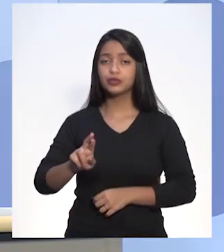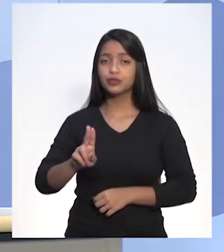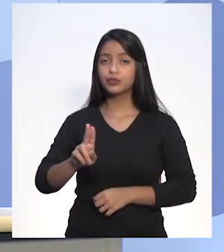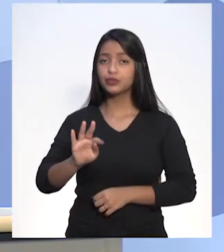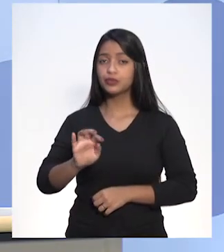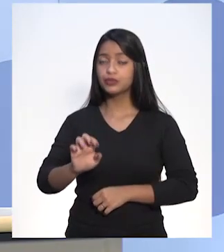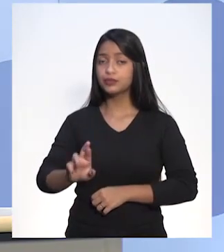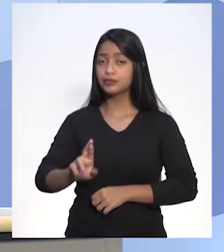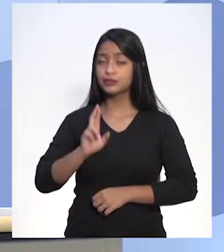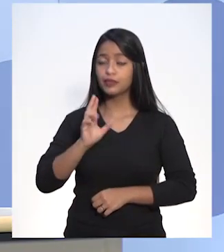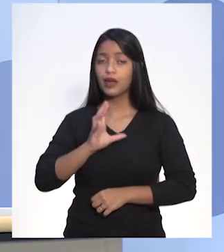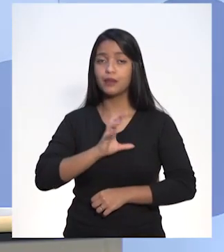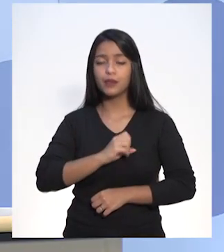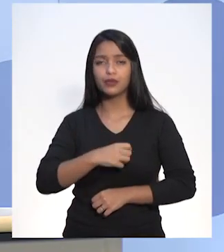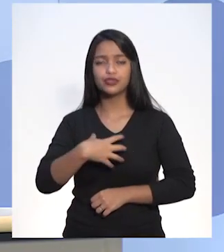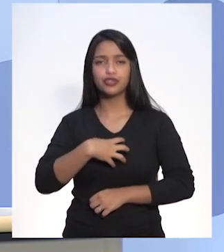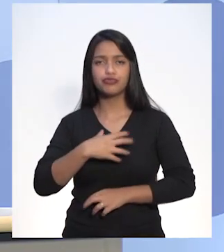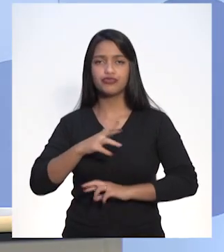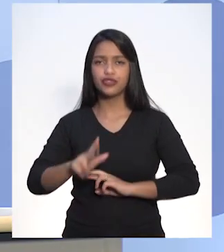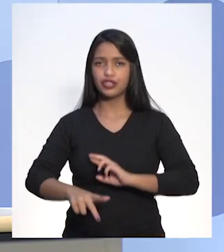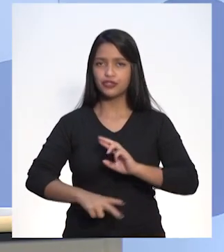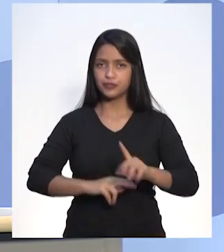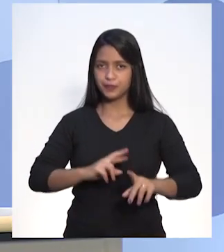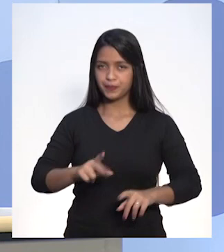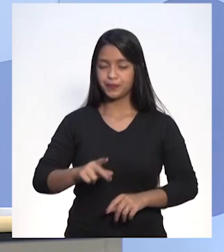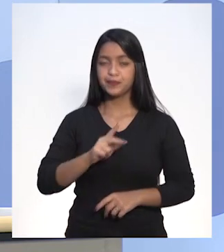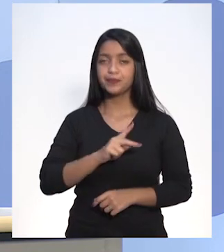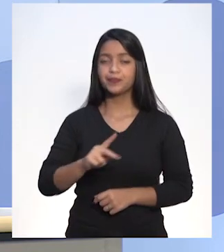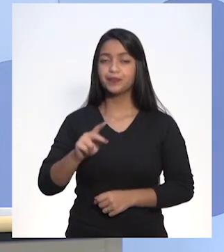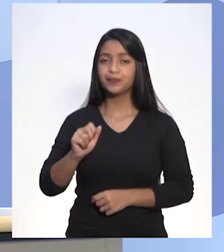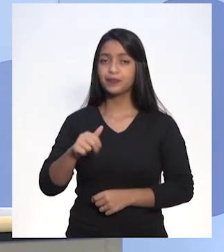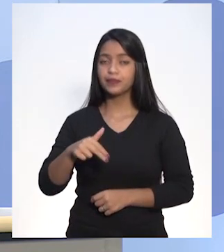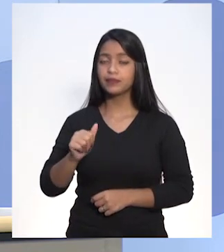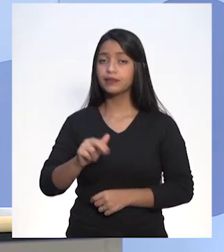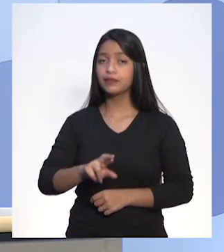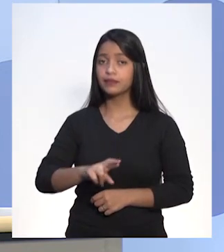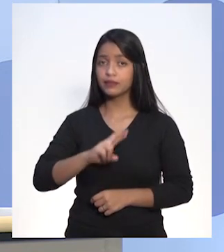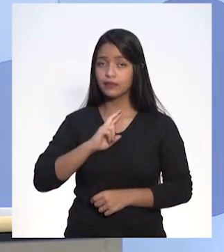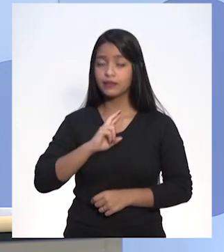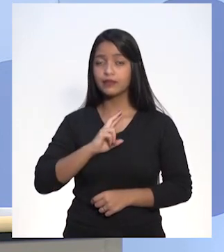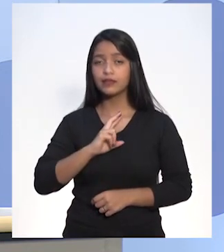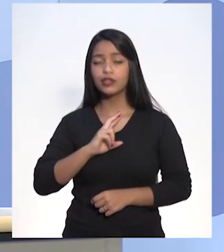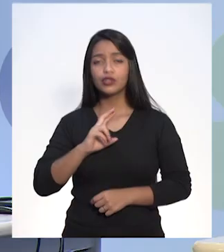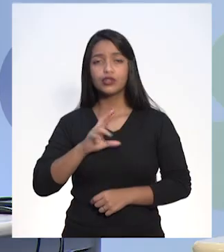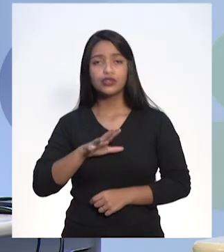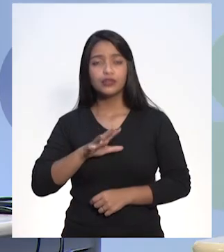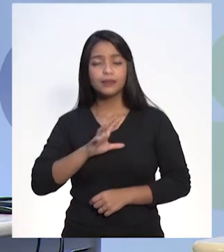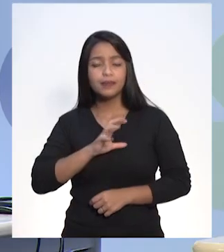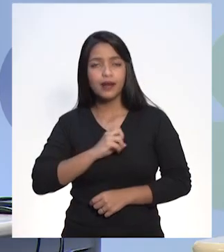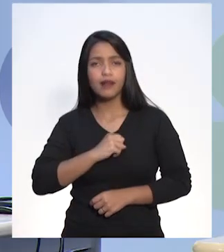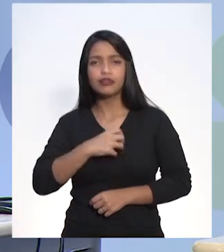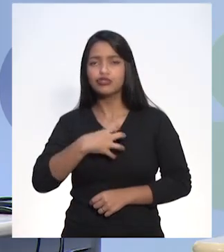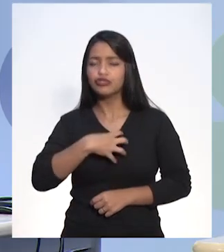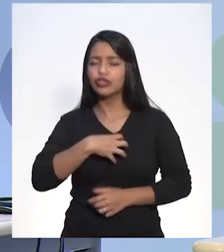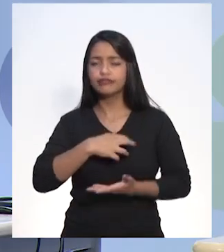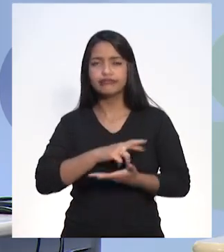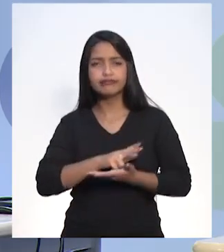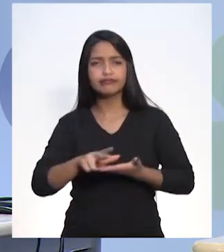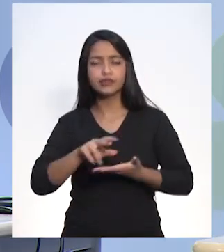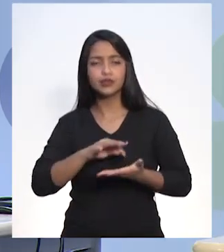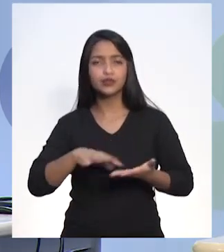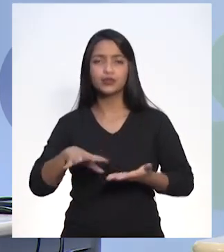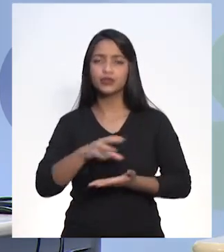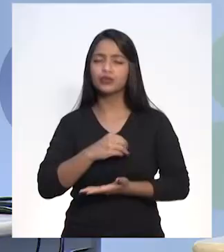amores impossíveis, a Pro Simone colocou que faz alusão ao amor, a Pro Vanessa, separação é triste. Amor e separação,